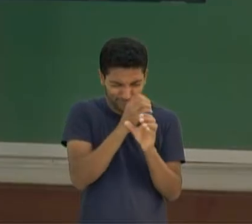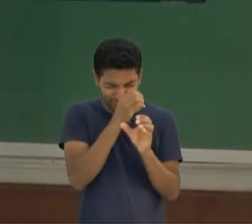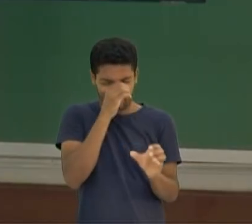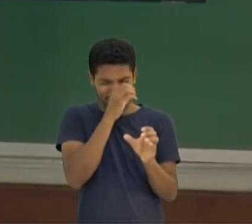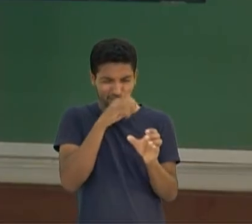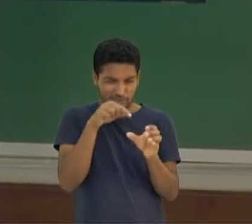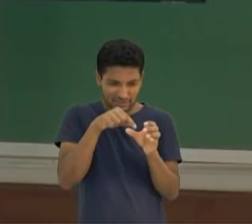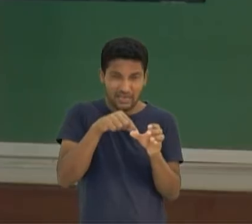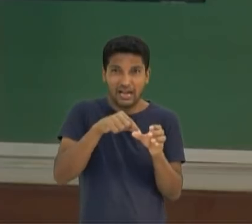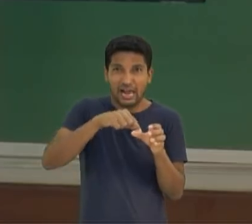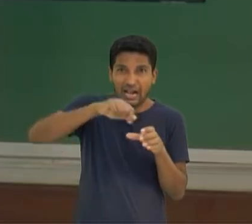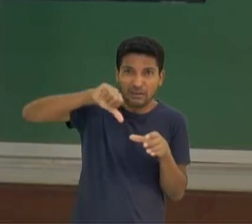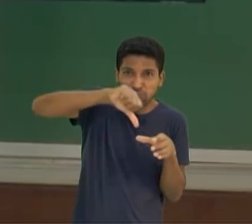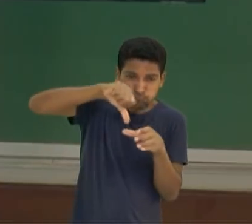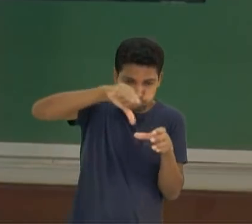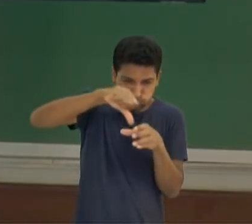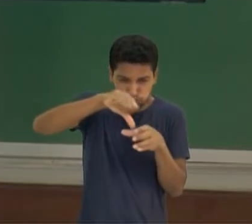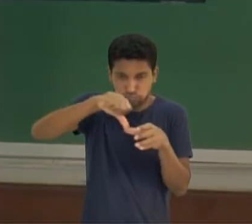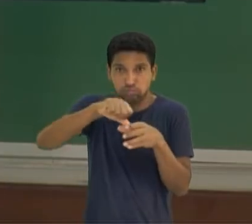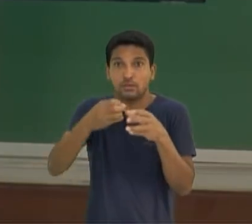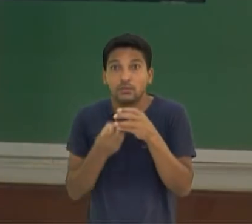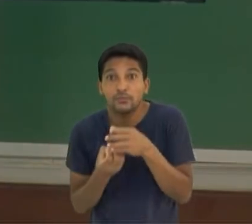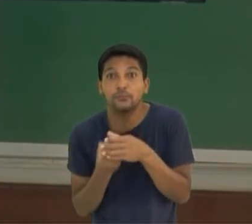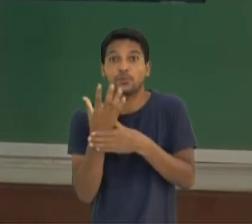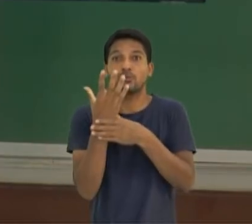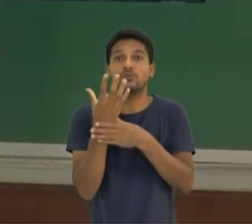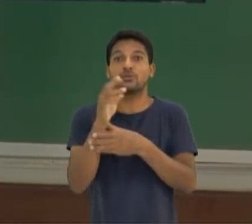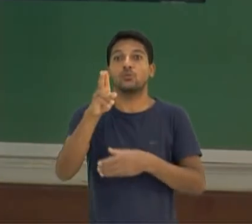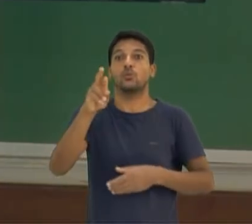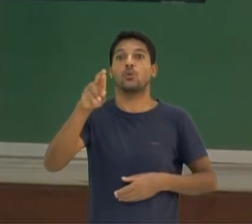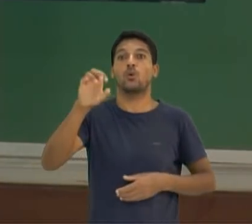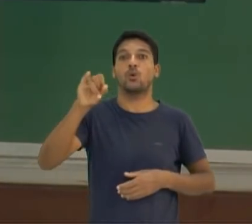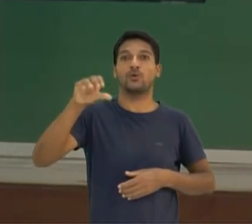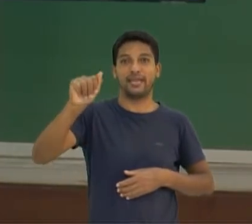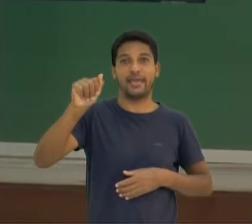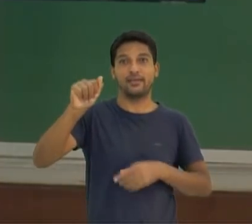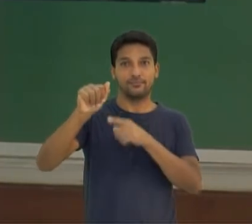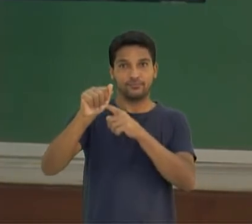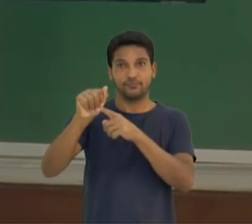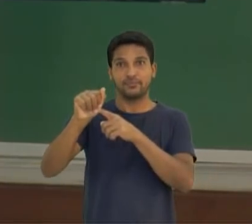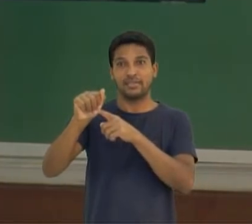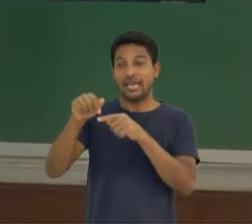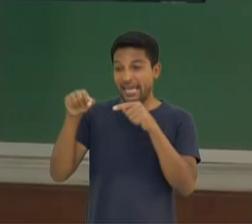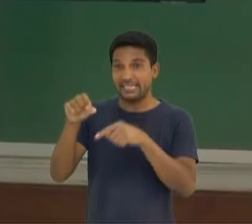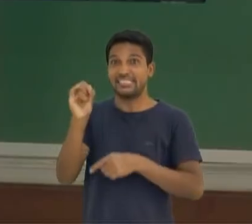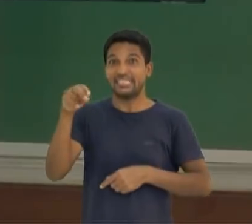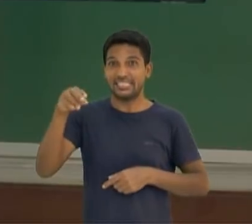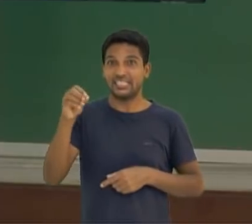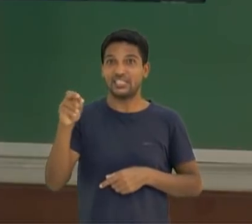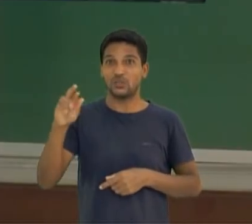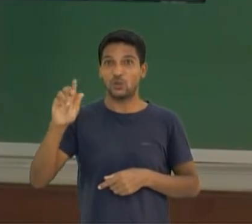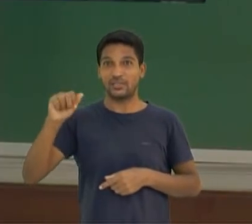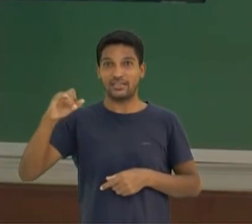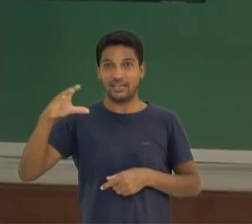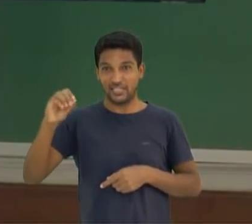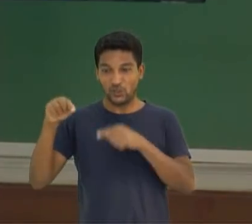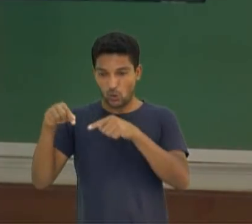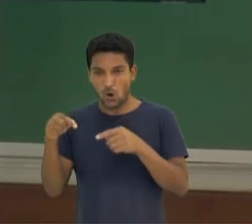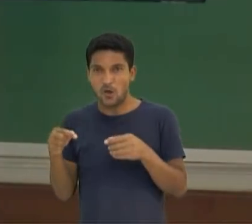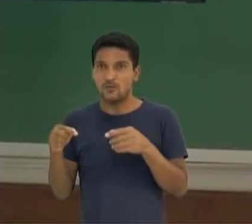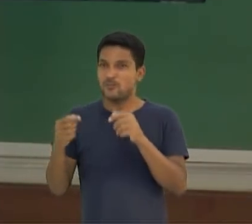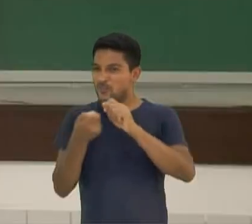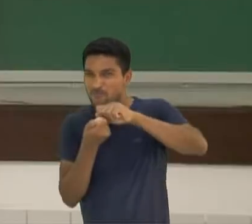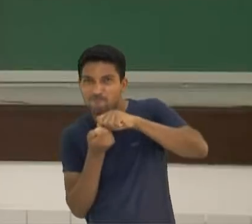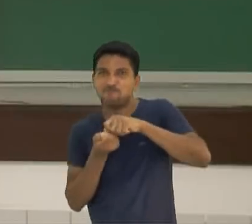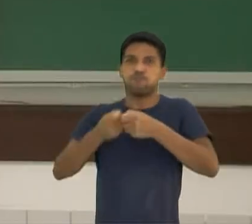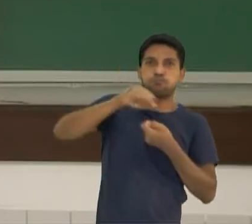um composto inorgânico produzindo, sintetizando um composto orgânico. Chega pro Berzelius e fala lá,